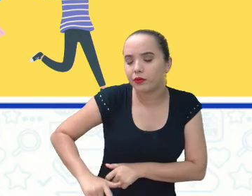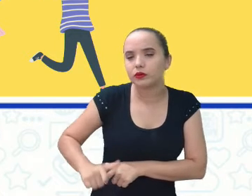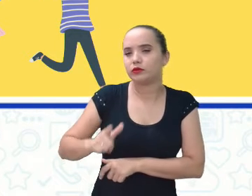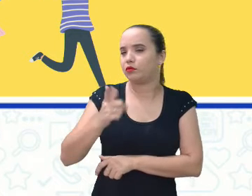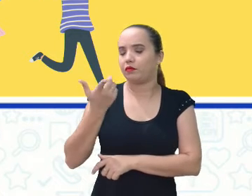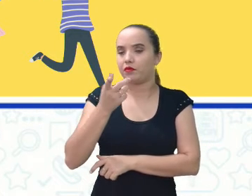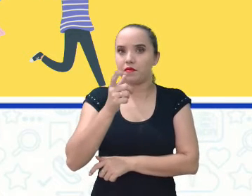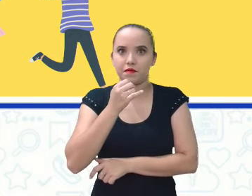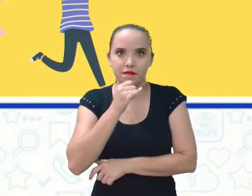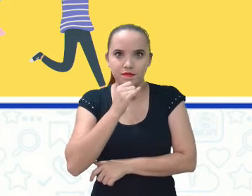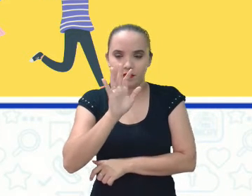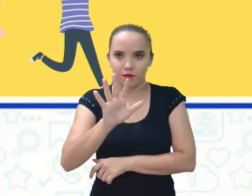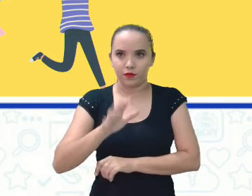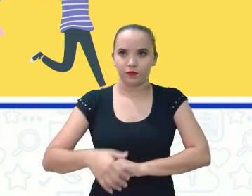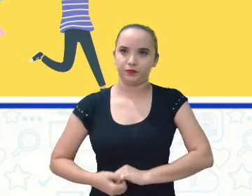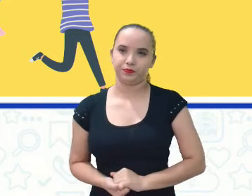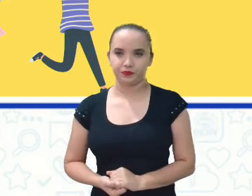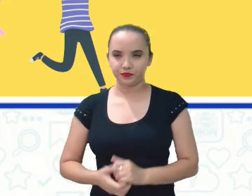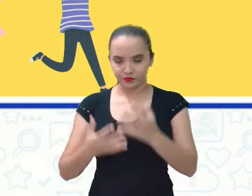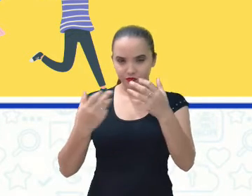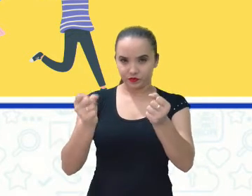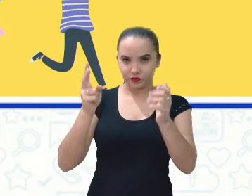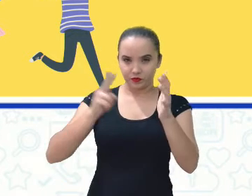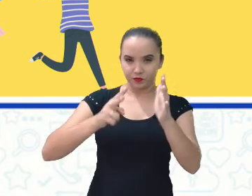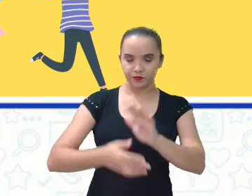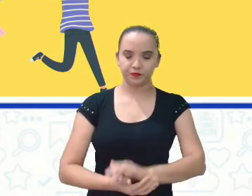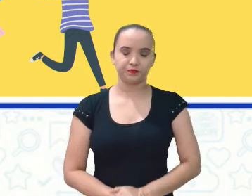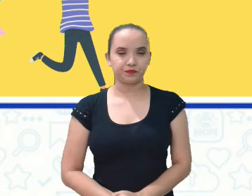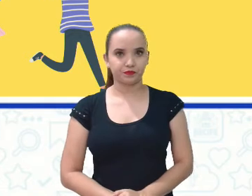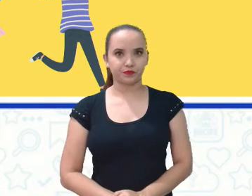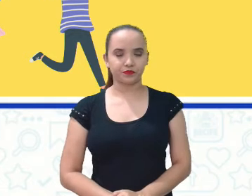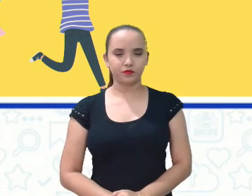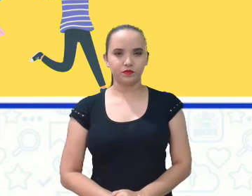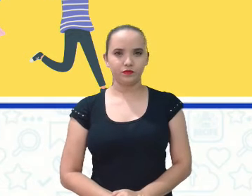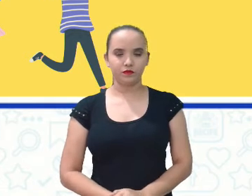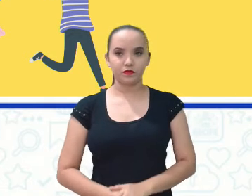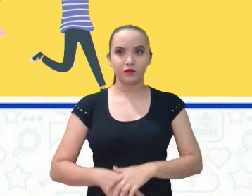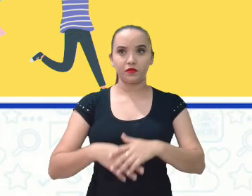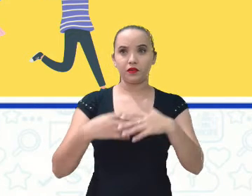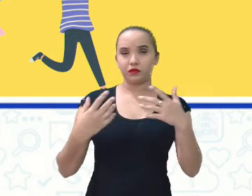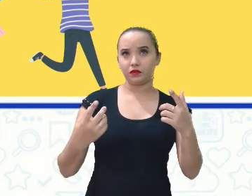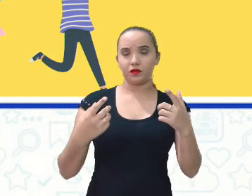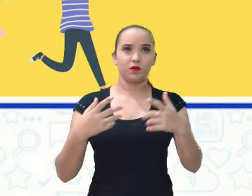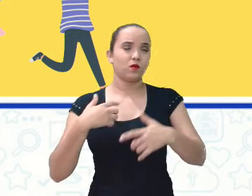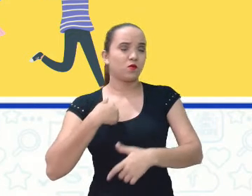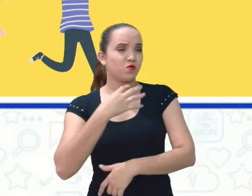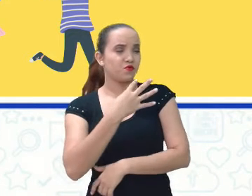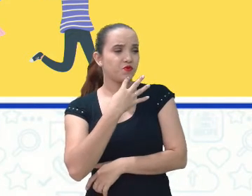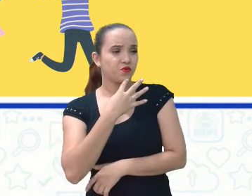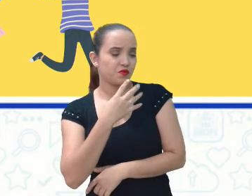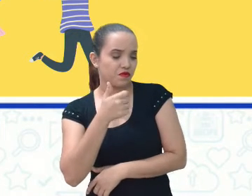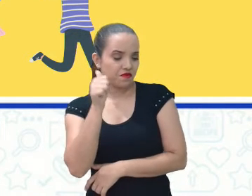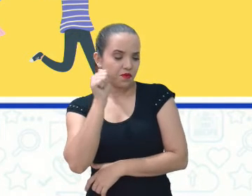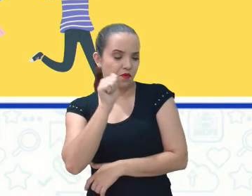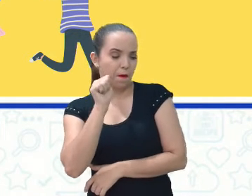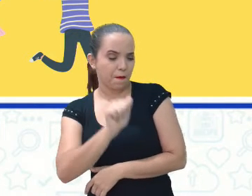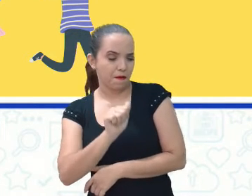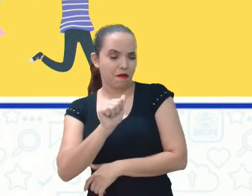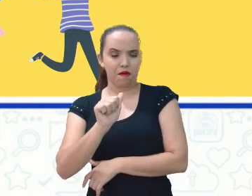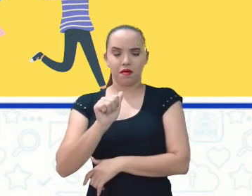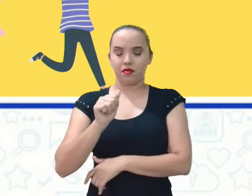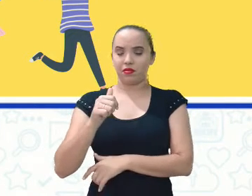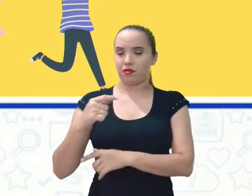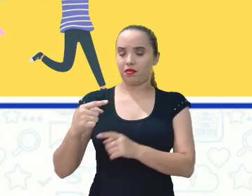assim. Vamos ler? Diz assim, tipo que eu conheci uma mina bonita,